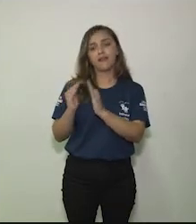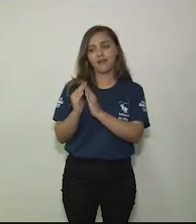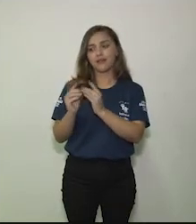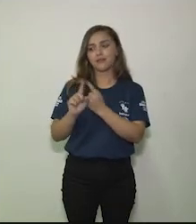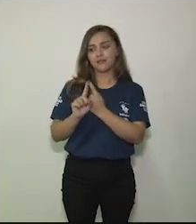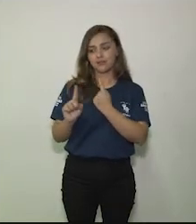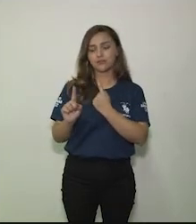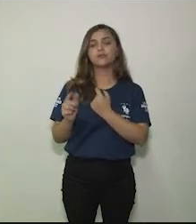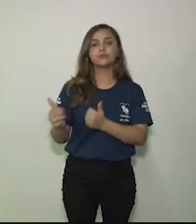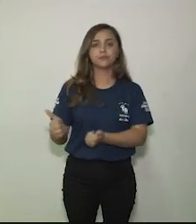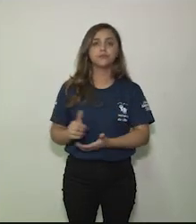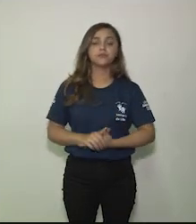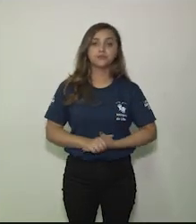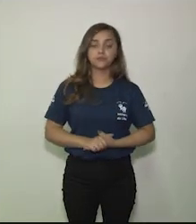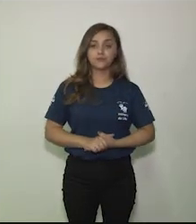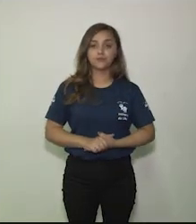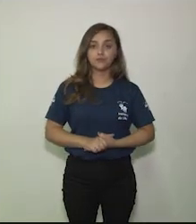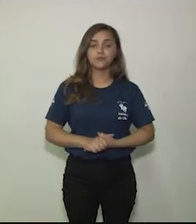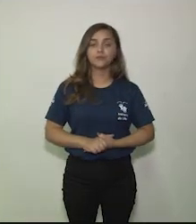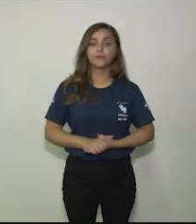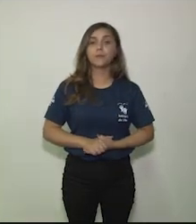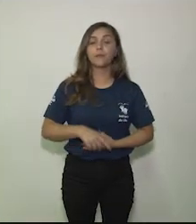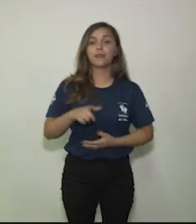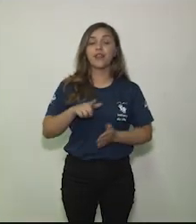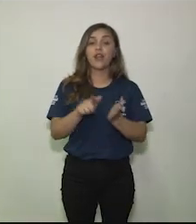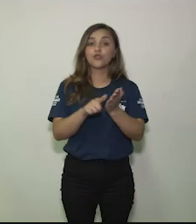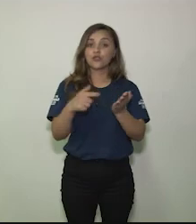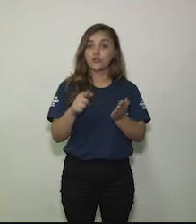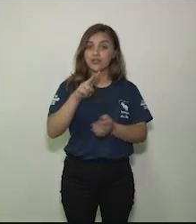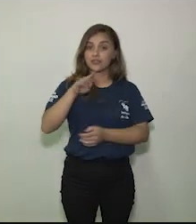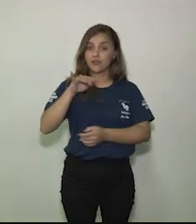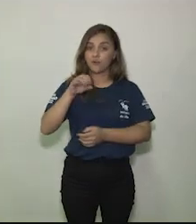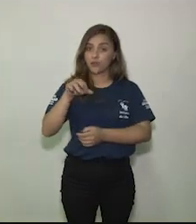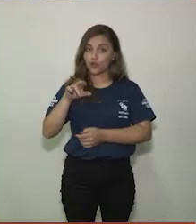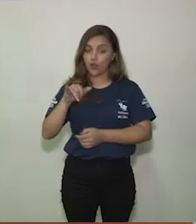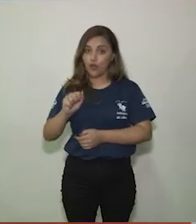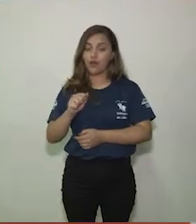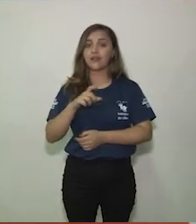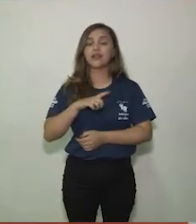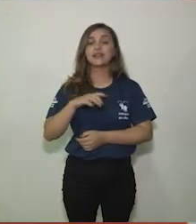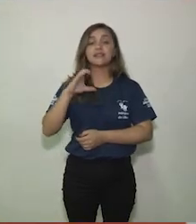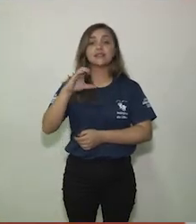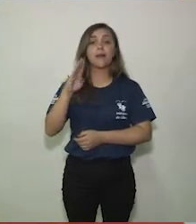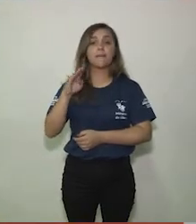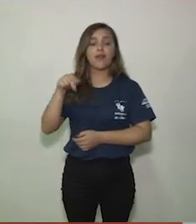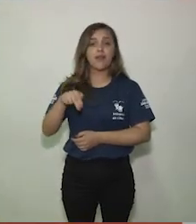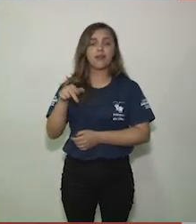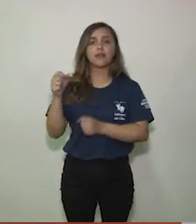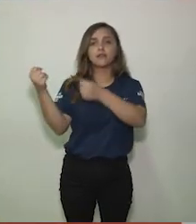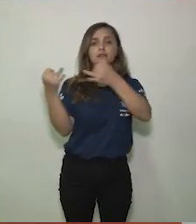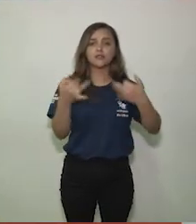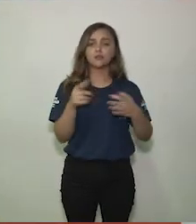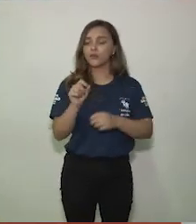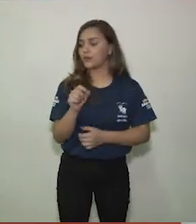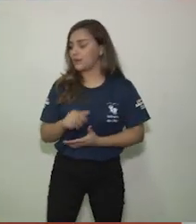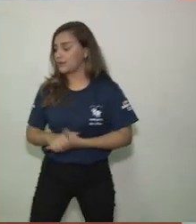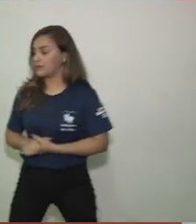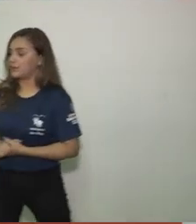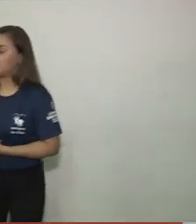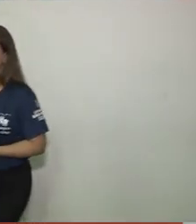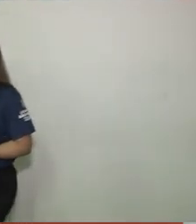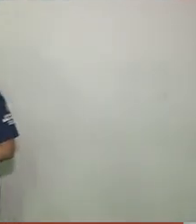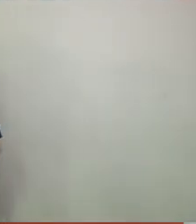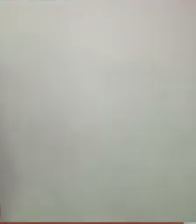A jornalista Vitória Bel, de outro jornal também da Rádio CBN, ela disse que o fato da prevalência não